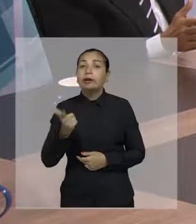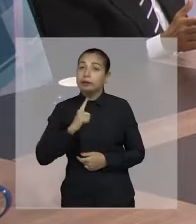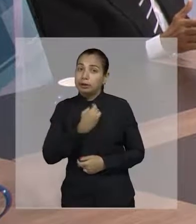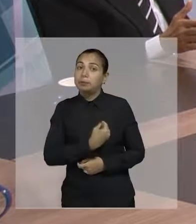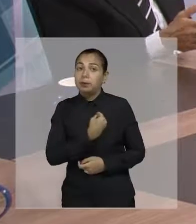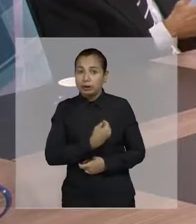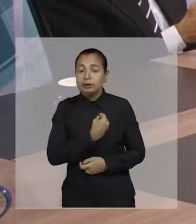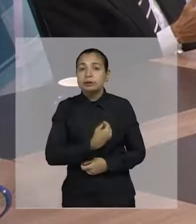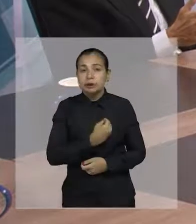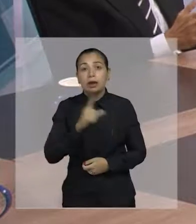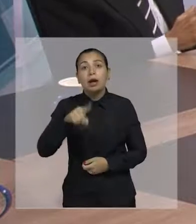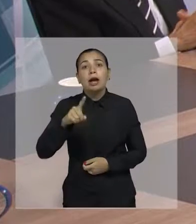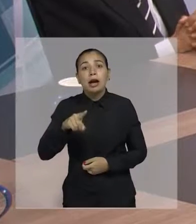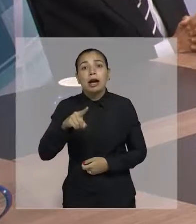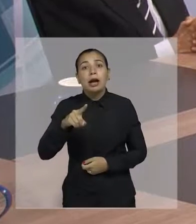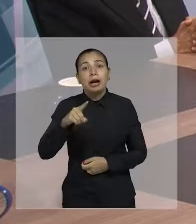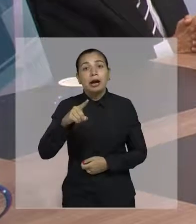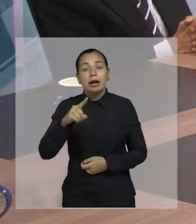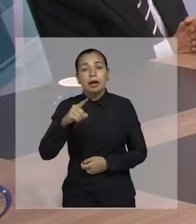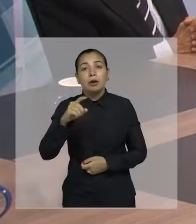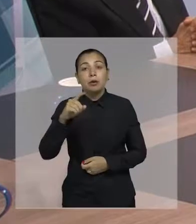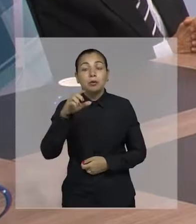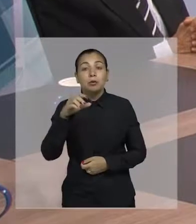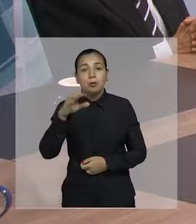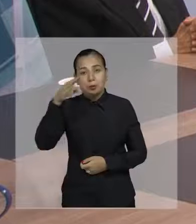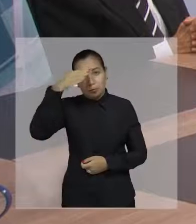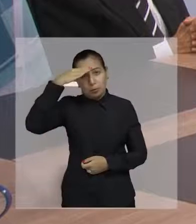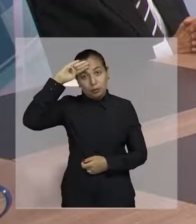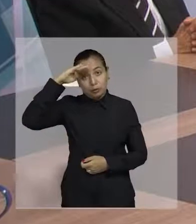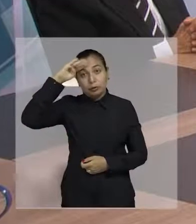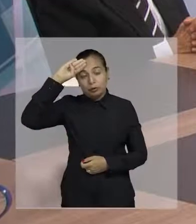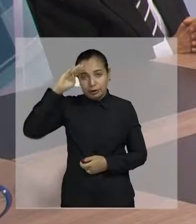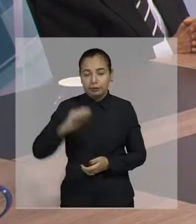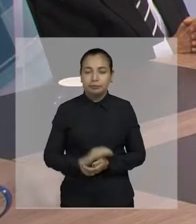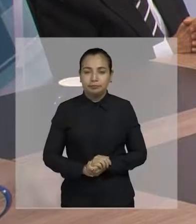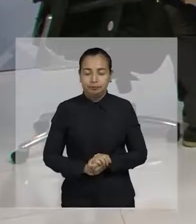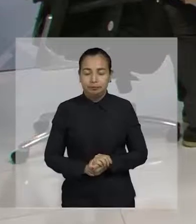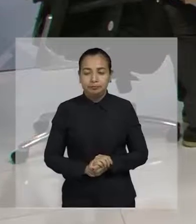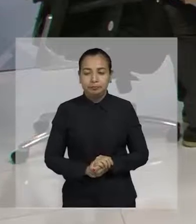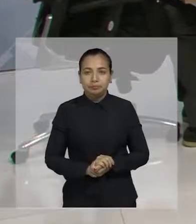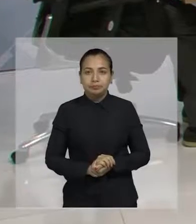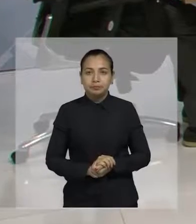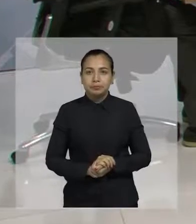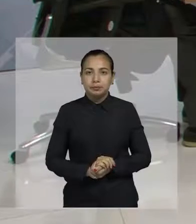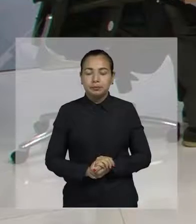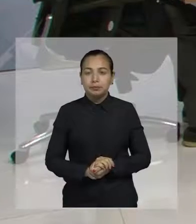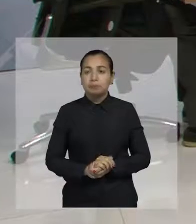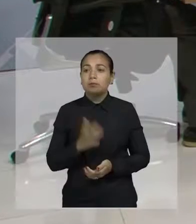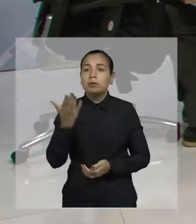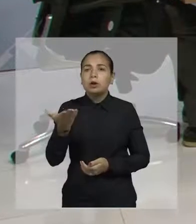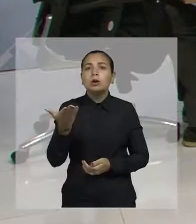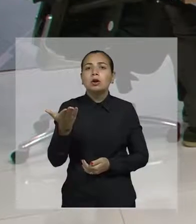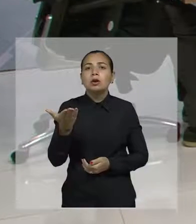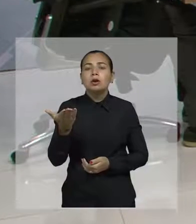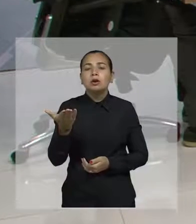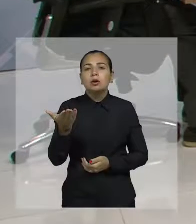e tem uma presença forte, que é o capitão Bolsonaro. Professor Roberto Martins Rodrigues, qual é o seu entendimento